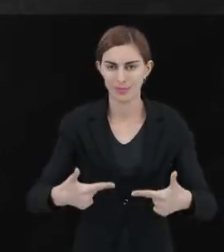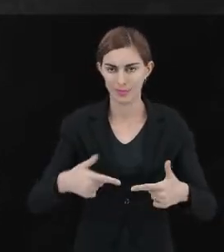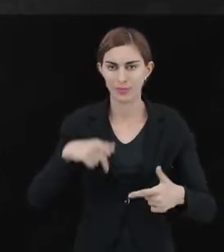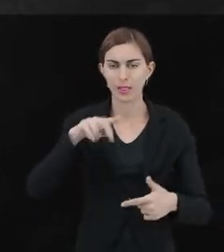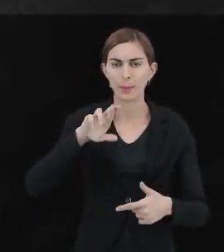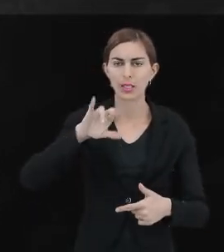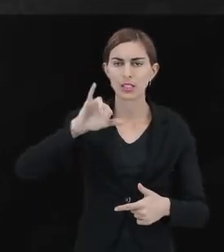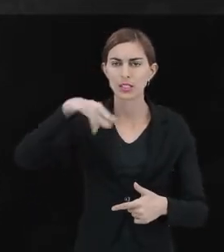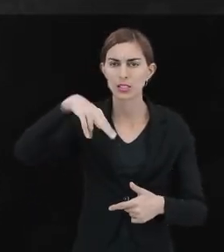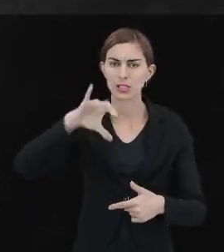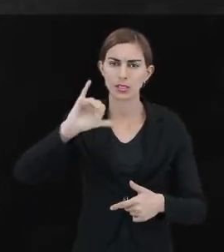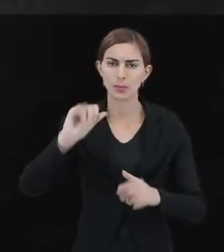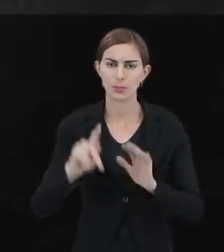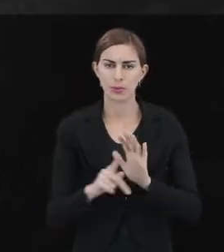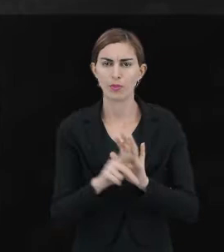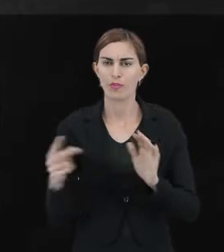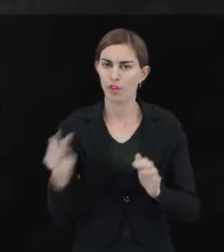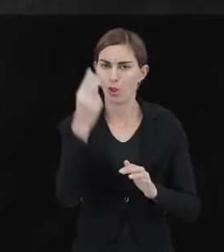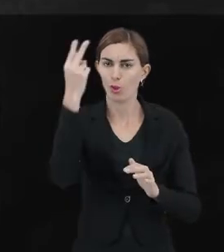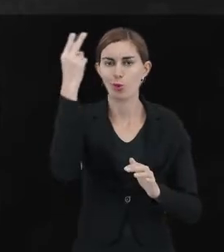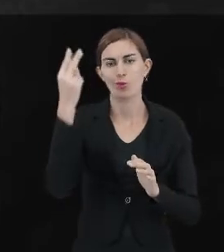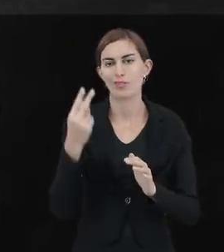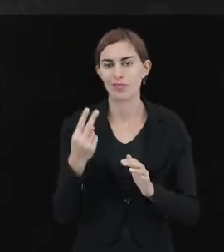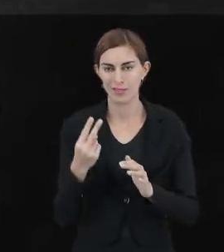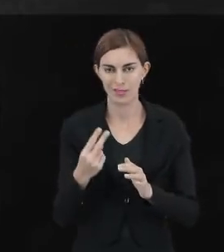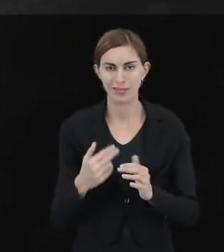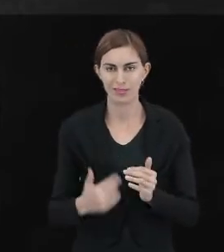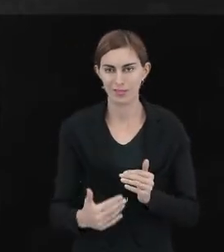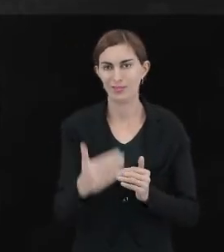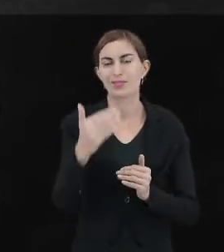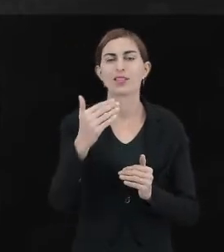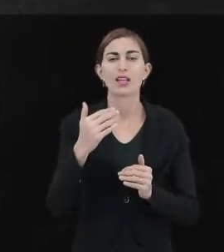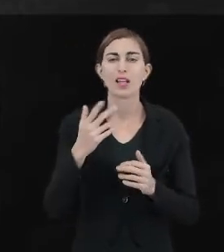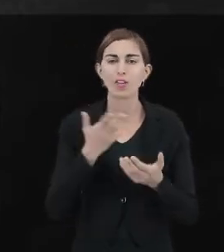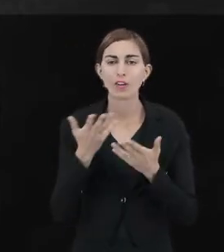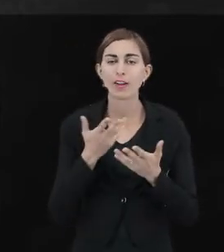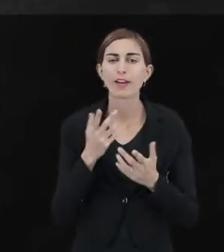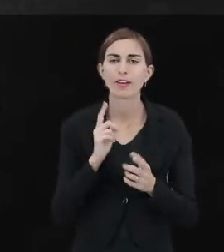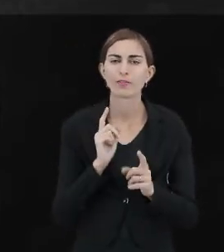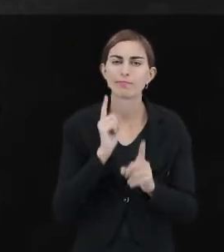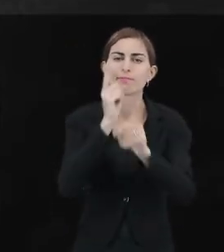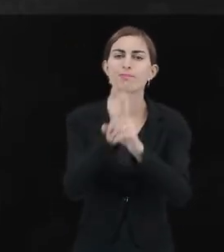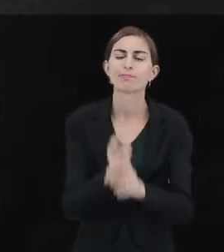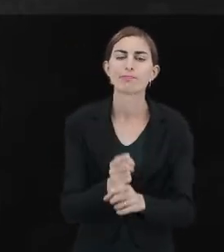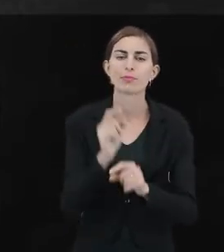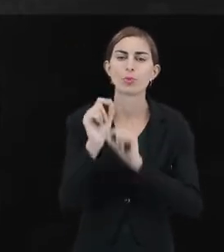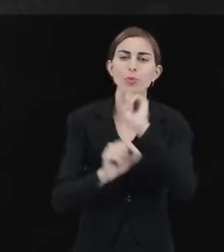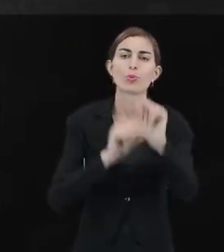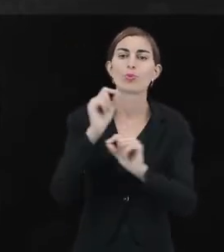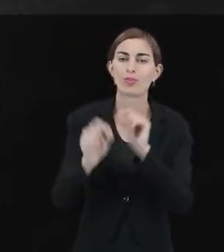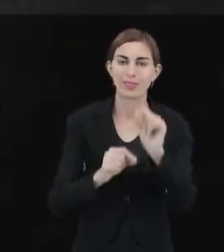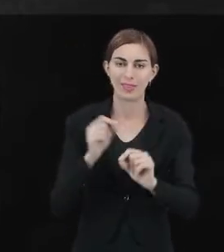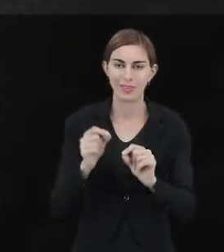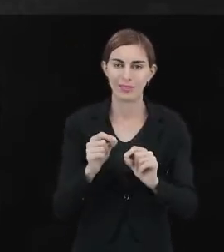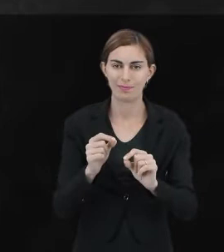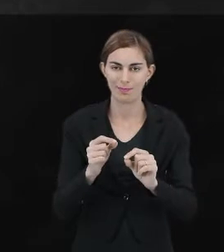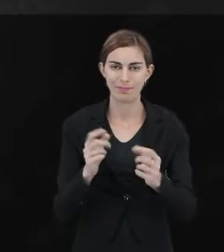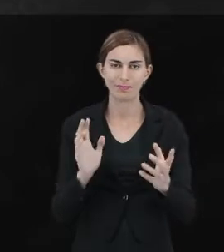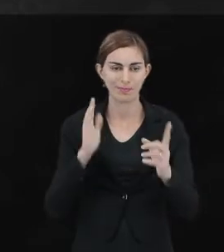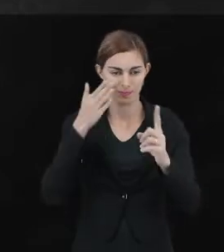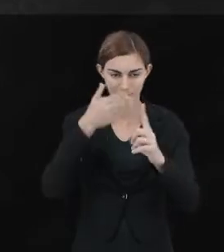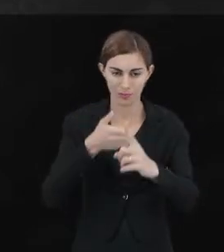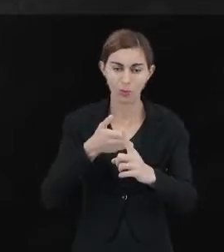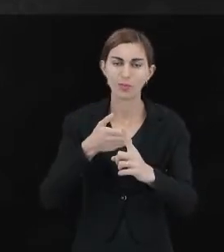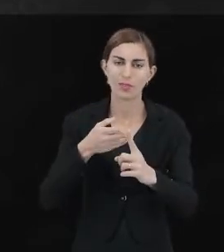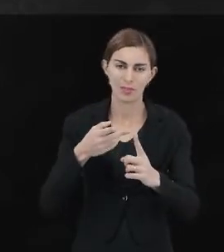princípios e valores. Os valores são definidos em relação aos fins que se pretende obter a partir dos quais algo